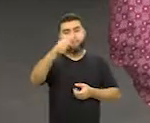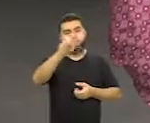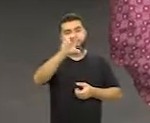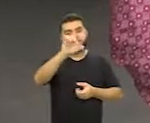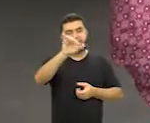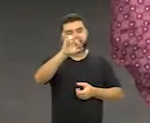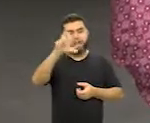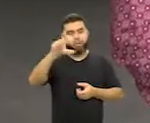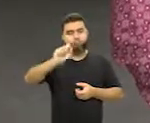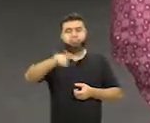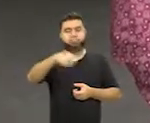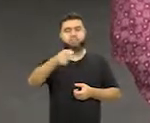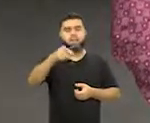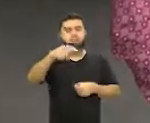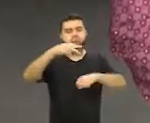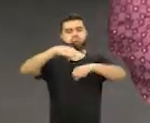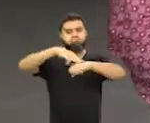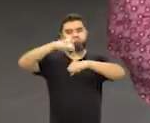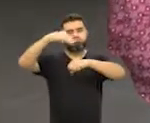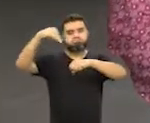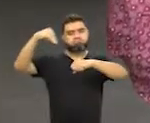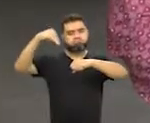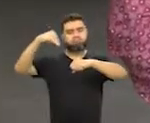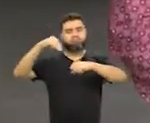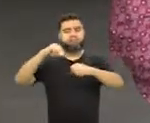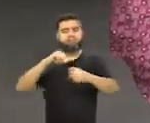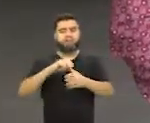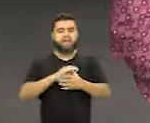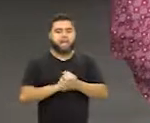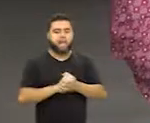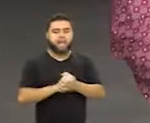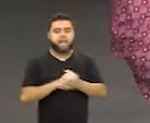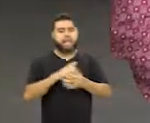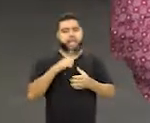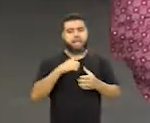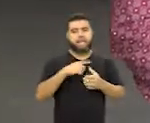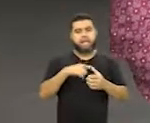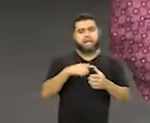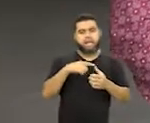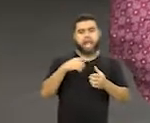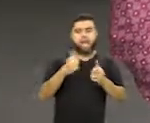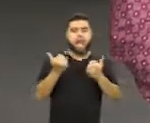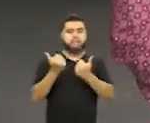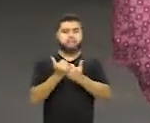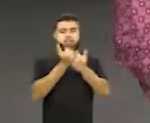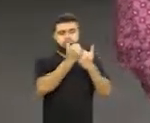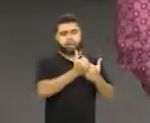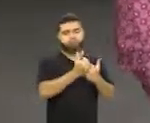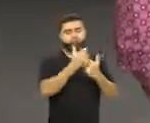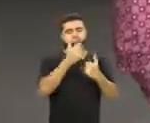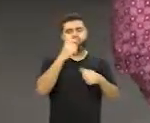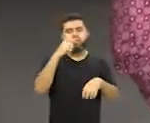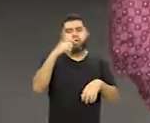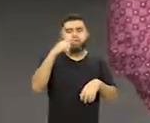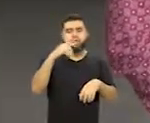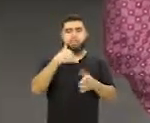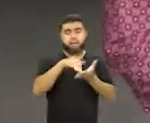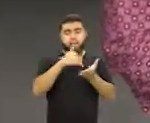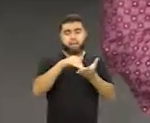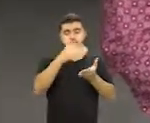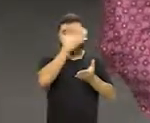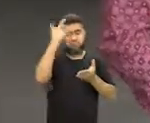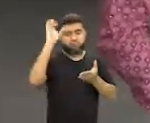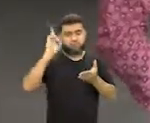Nós estamos aqui com Marcelo Alves, que é assessor técnico da Secretaria Municipal da Pessoa com Deficiência de